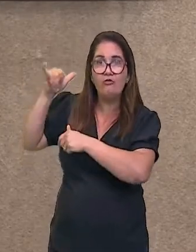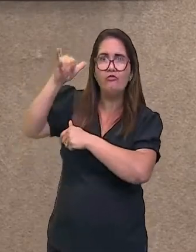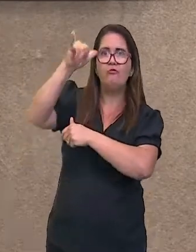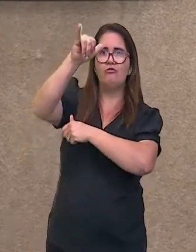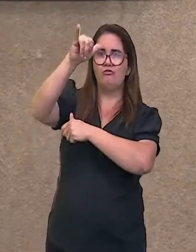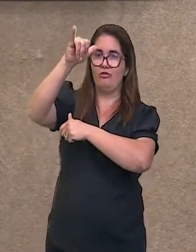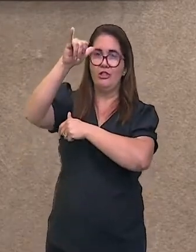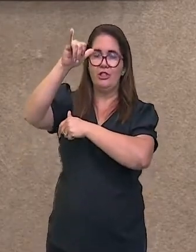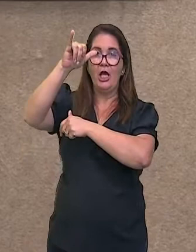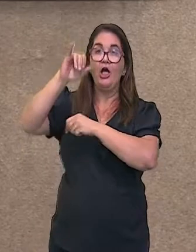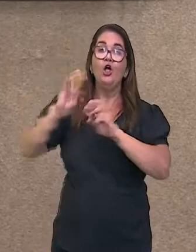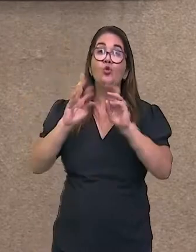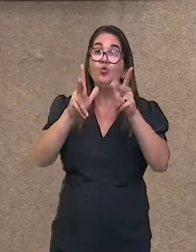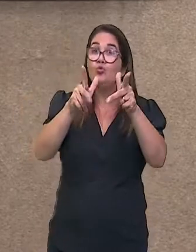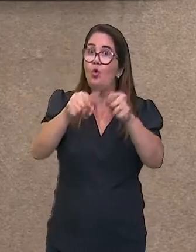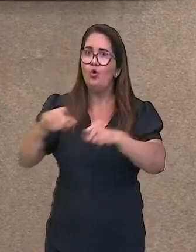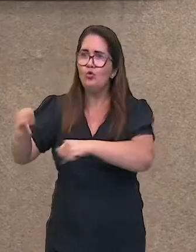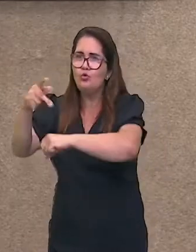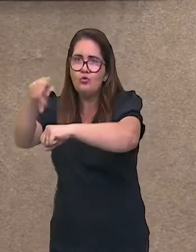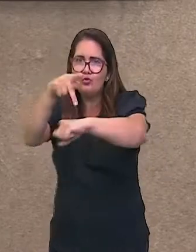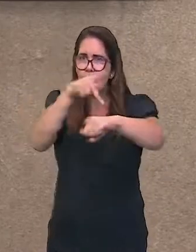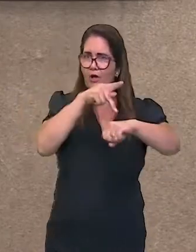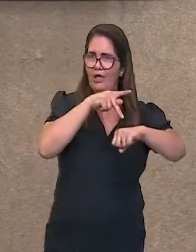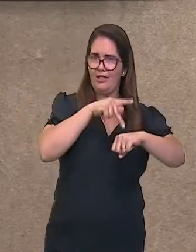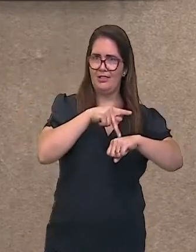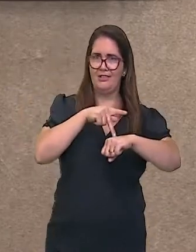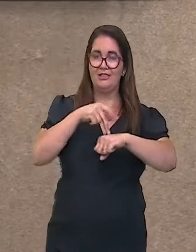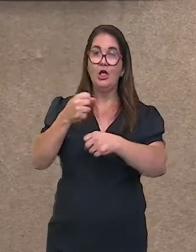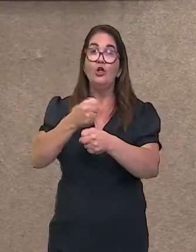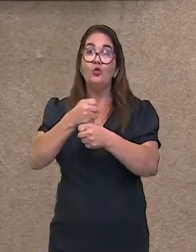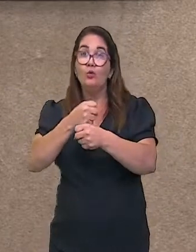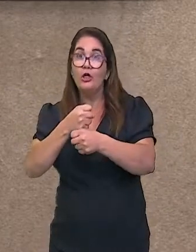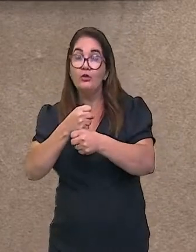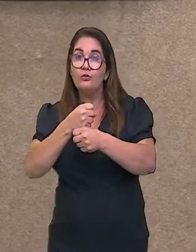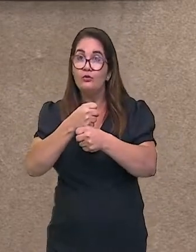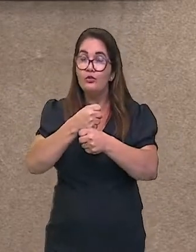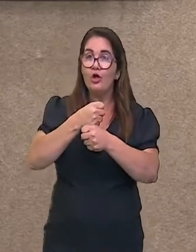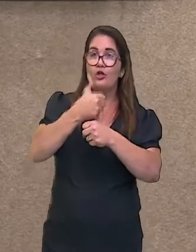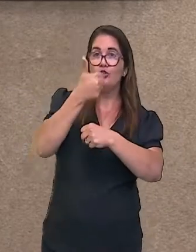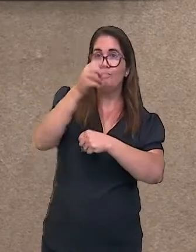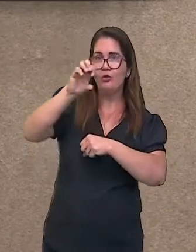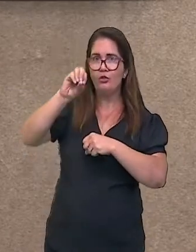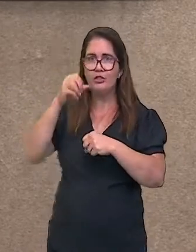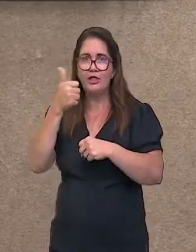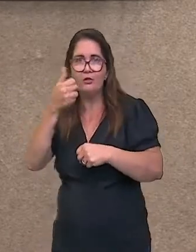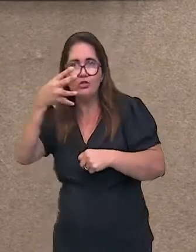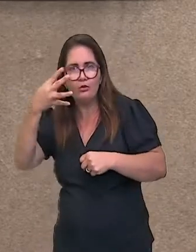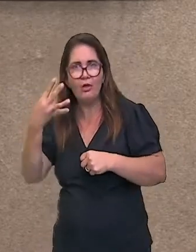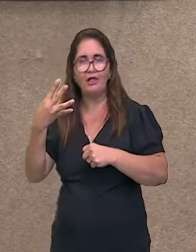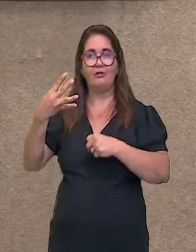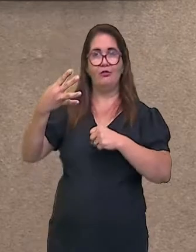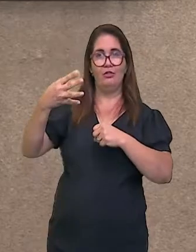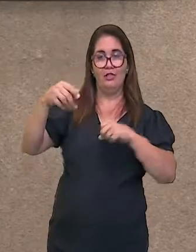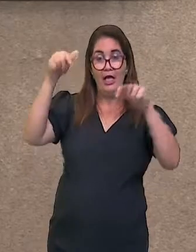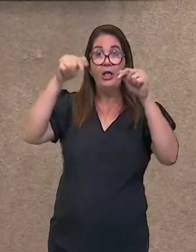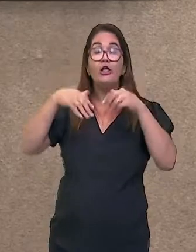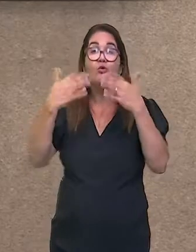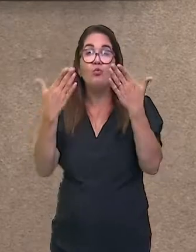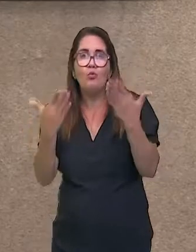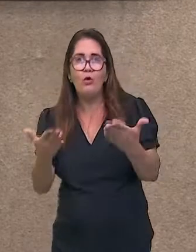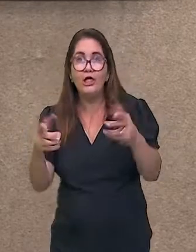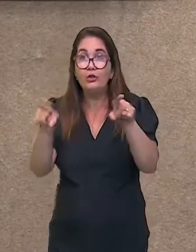isso aconteceu no dia 28 de junho de 1914. Durante a visita do arquiduque Francisco